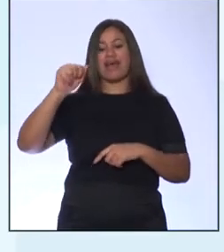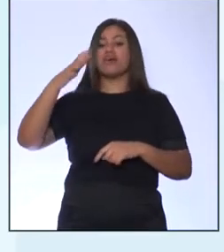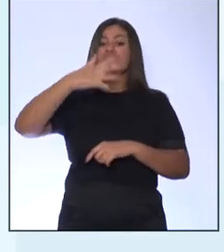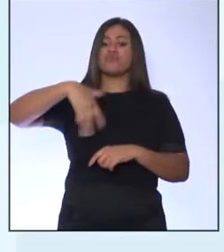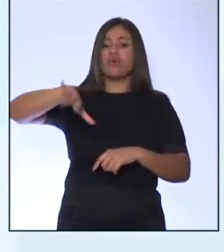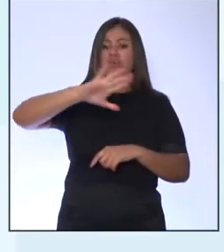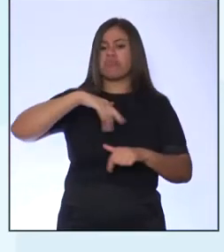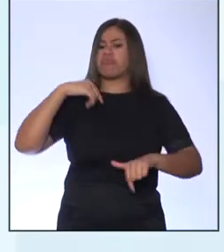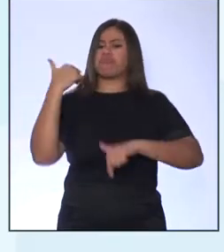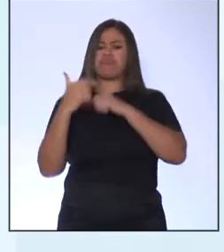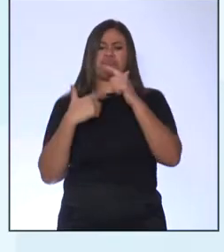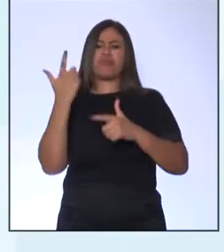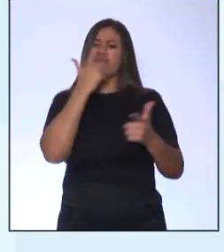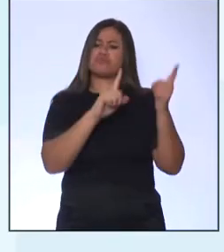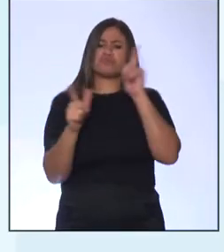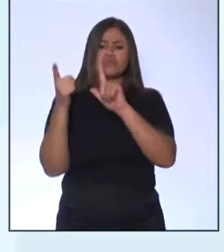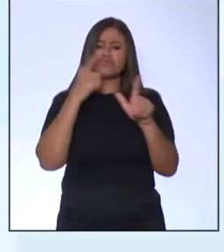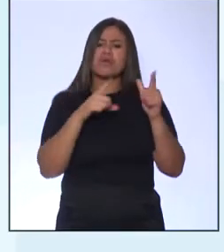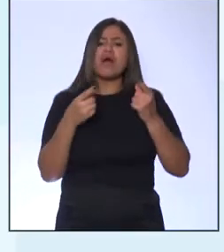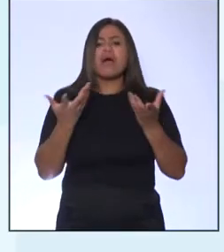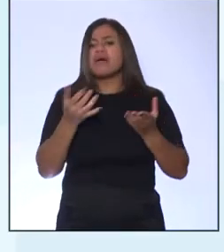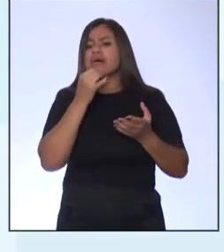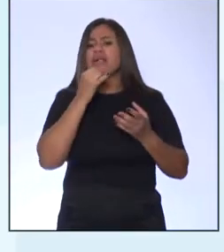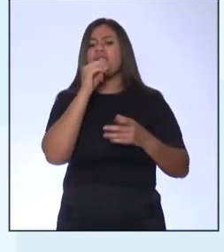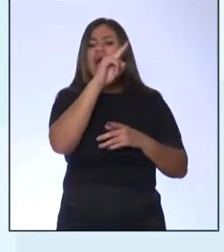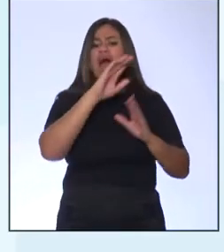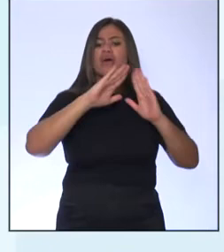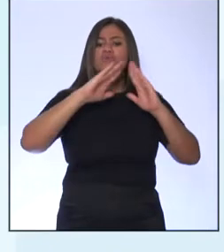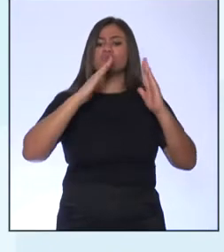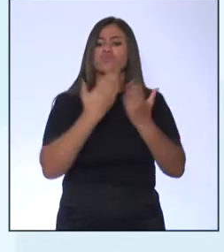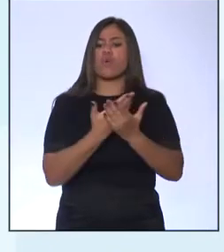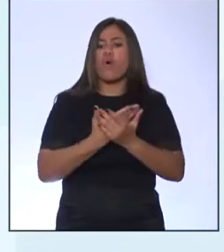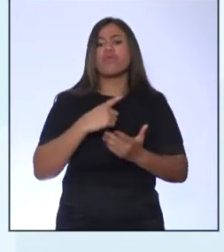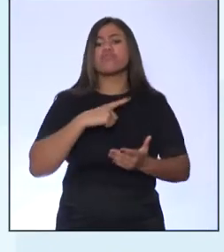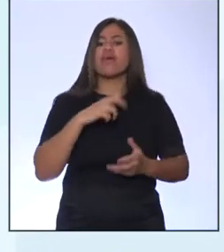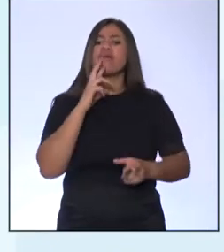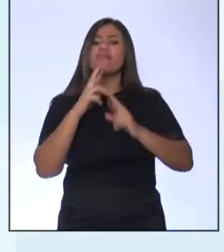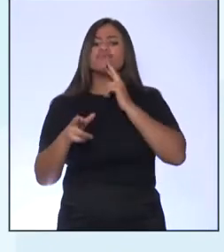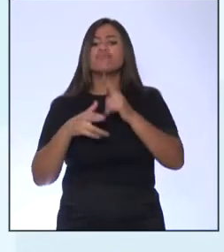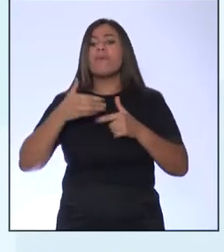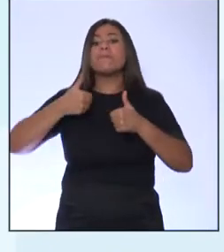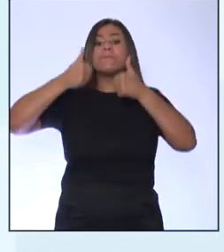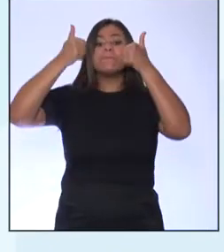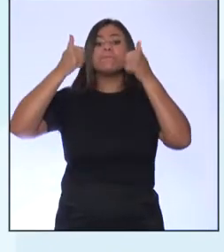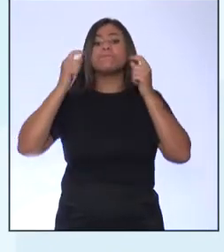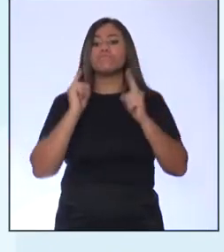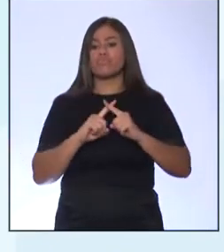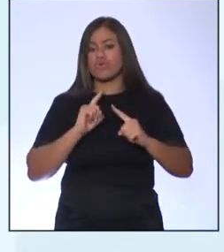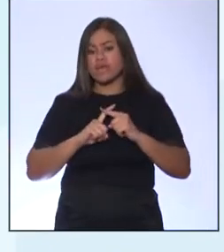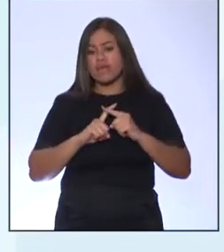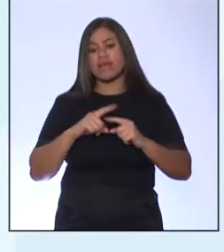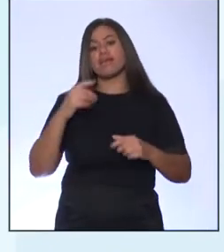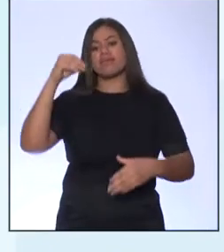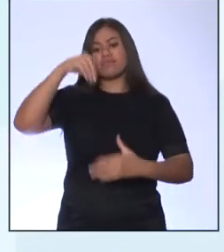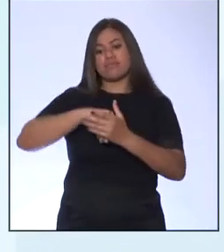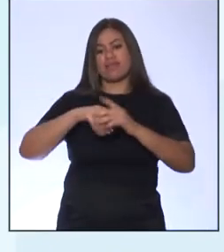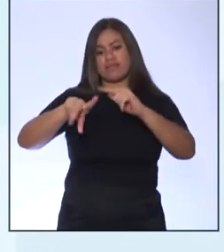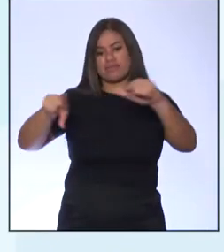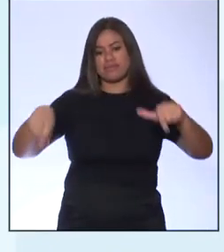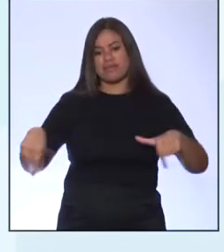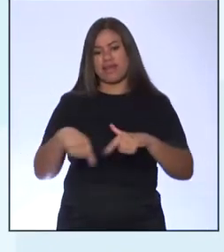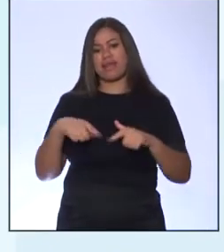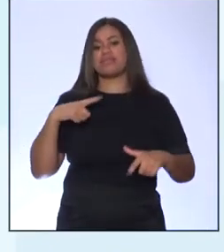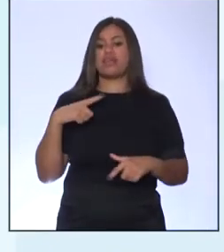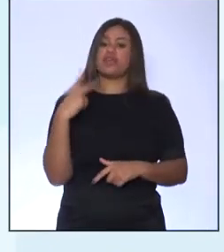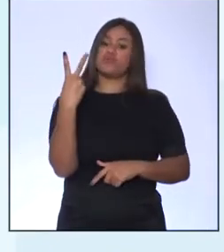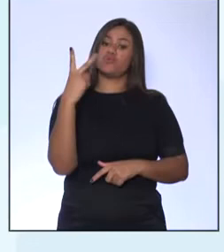que concerne às escolas. Escolas com melhores resultados ajudam escolas com de piores resultados, de tal maneira